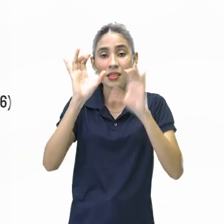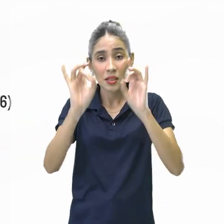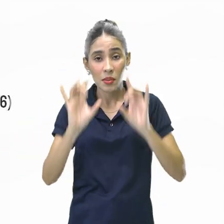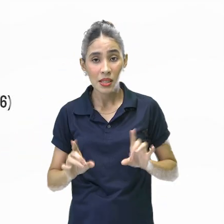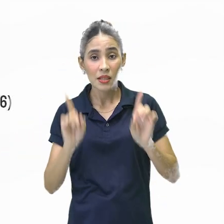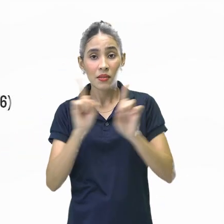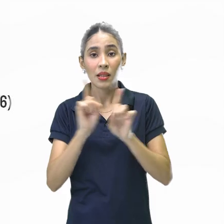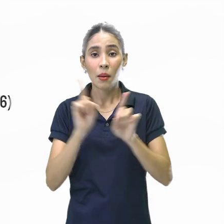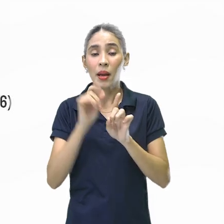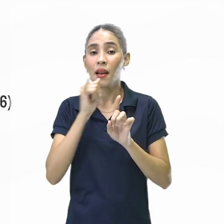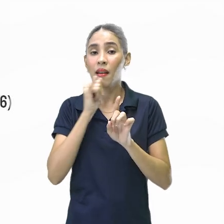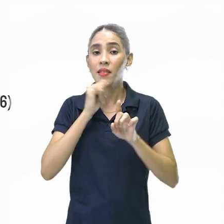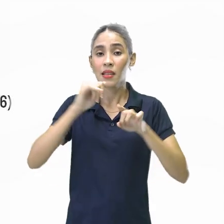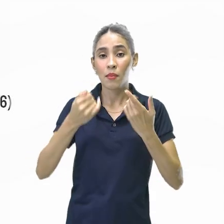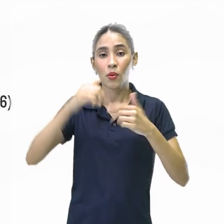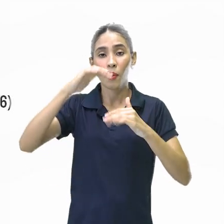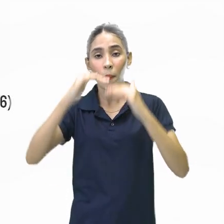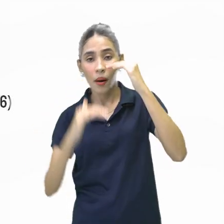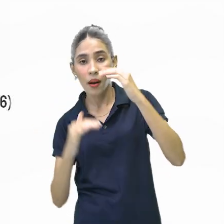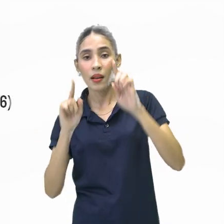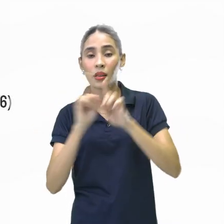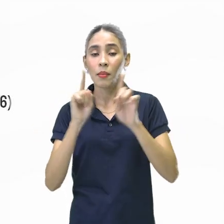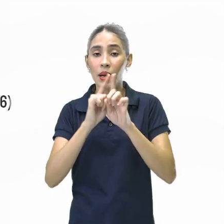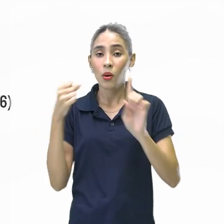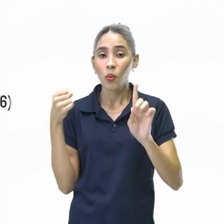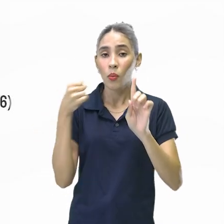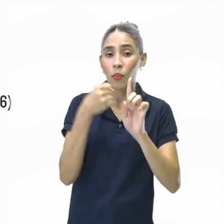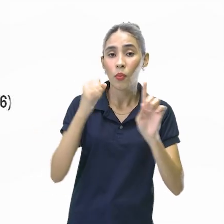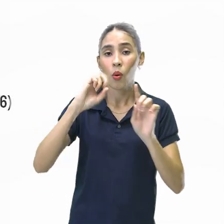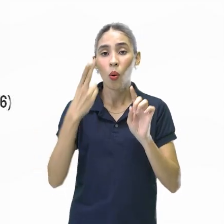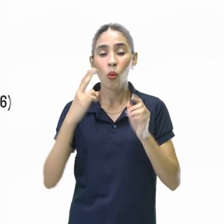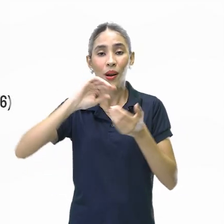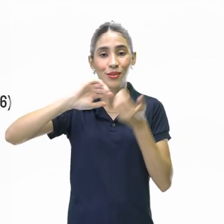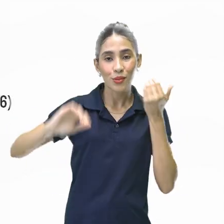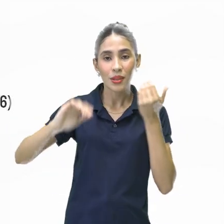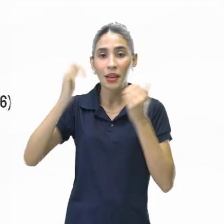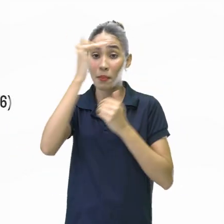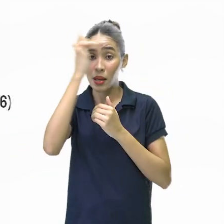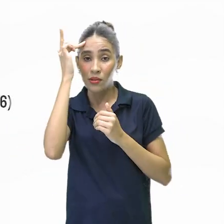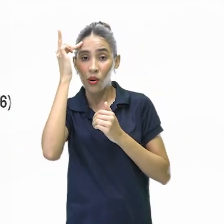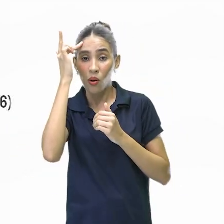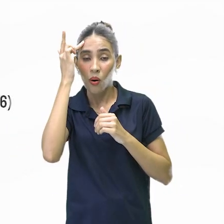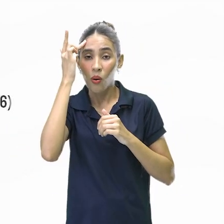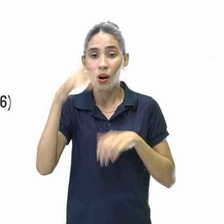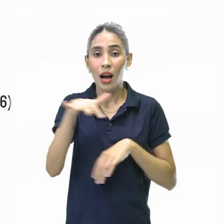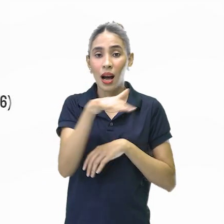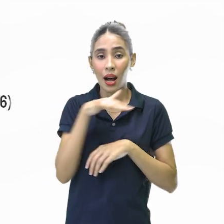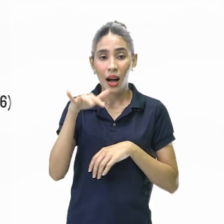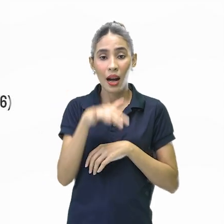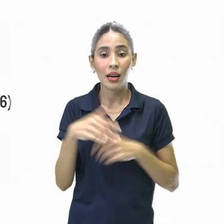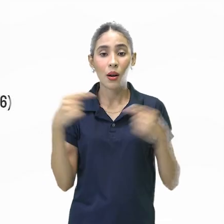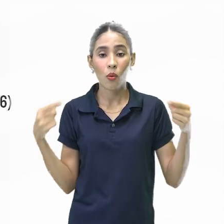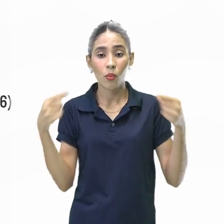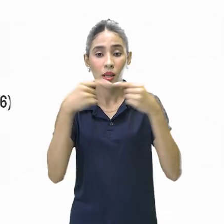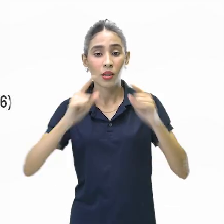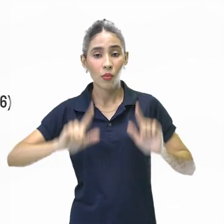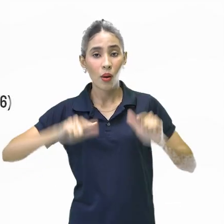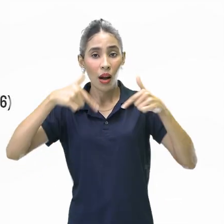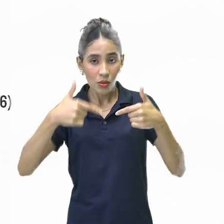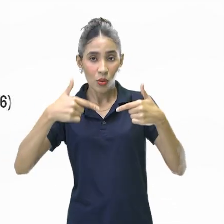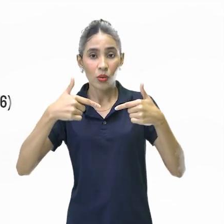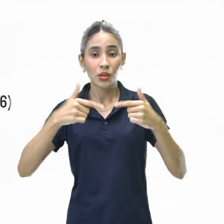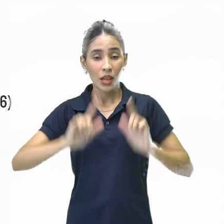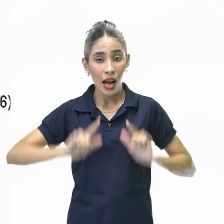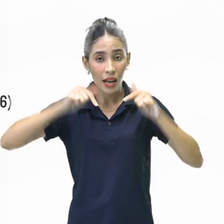para imobilizar, desequilibrar, atingir ou excluir o oponente de um determinado espaço, combinando ações de ataque e